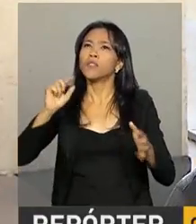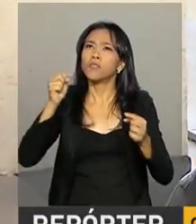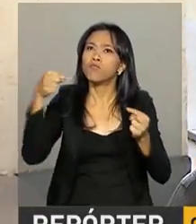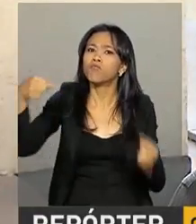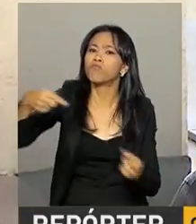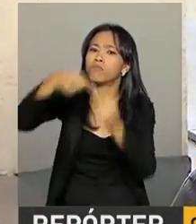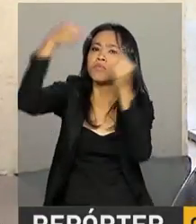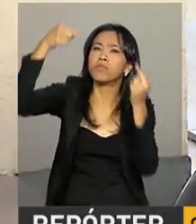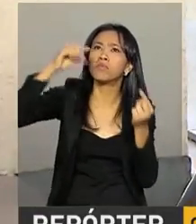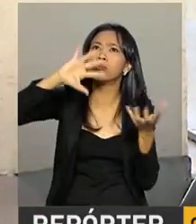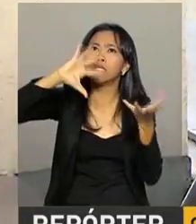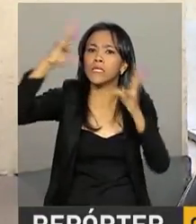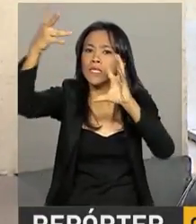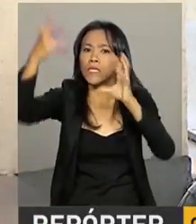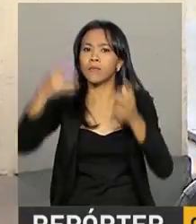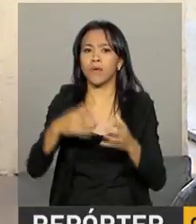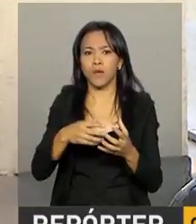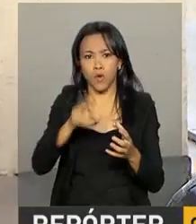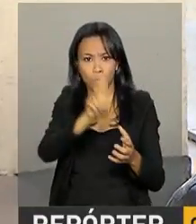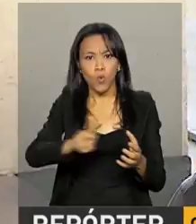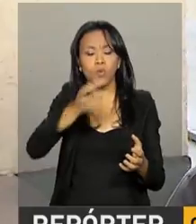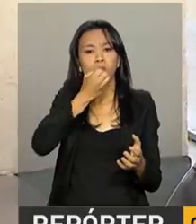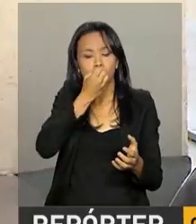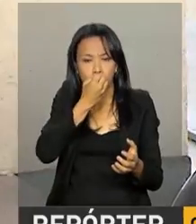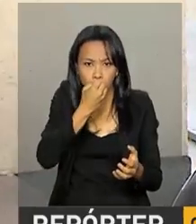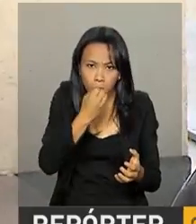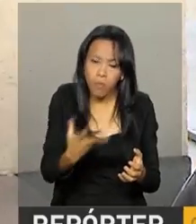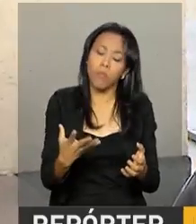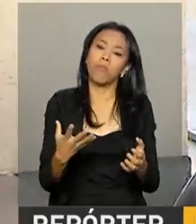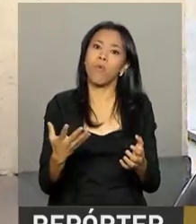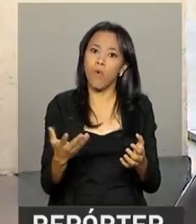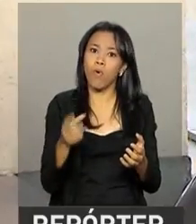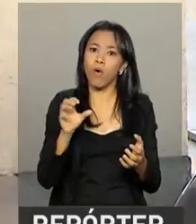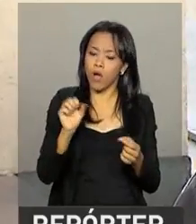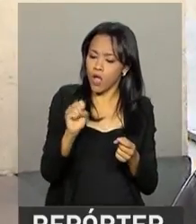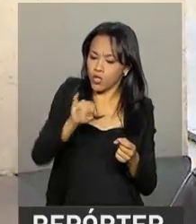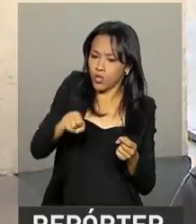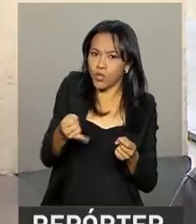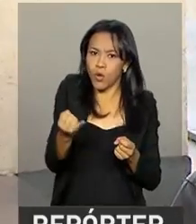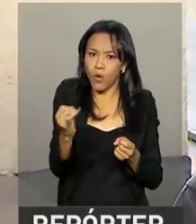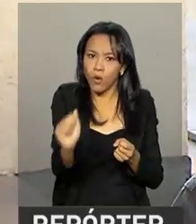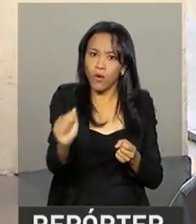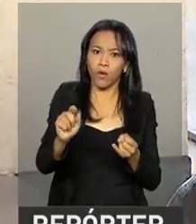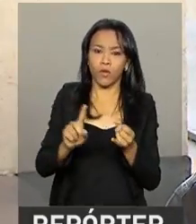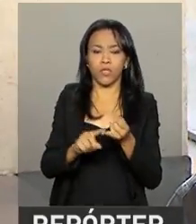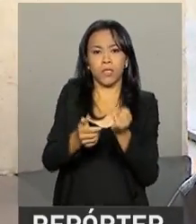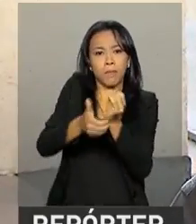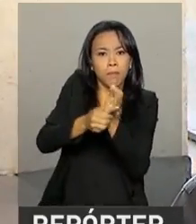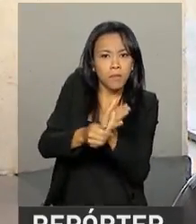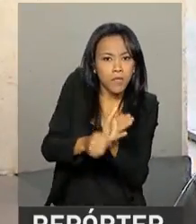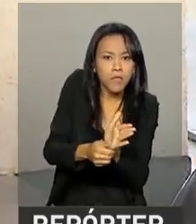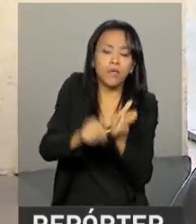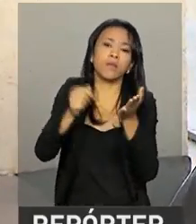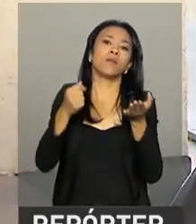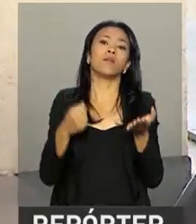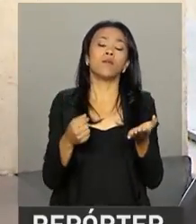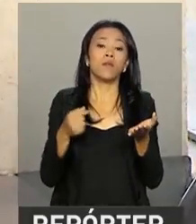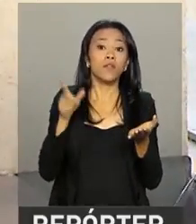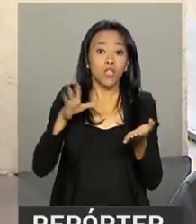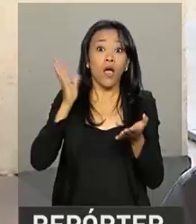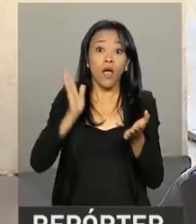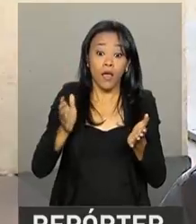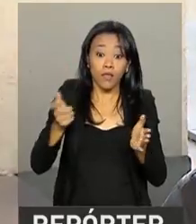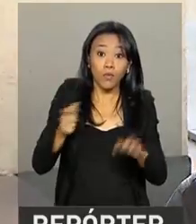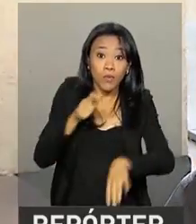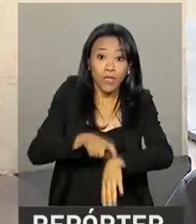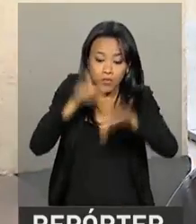o produtor que já usa um bom pacote tecnológico principalmente na soja em grande parte do milho nas regiões produtoras ele plantou na